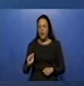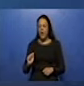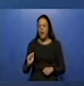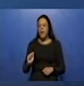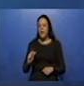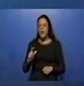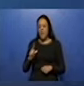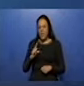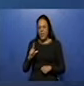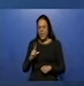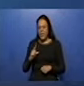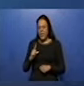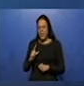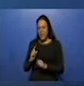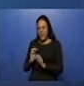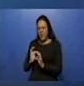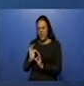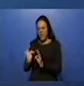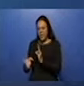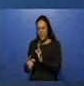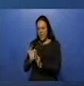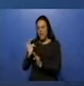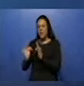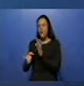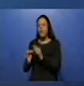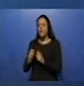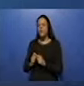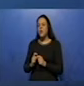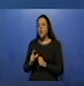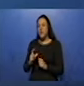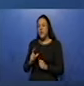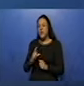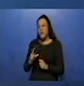emprego da tecnologia e uma alta produtividade.